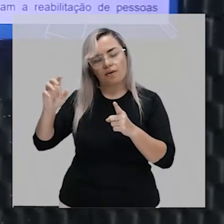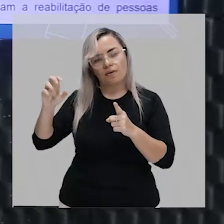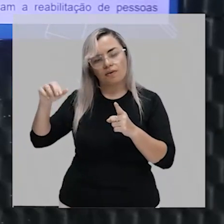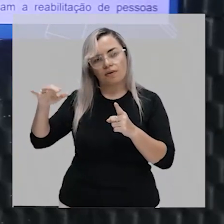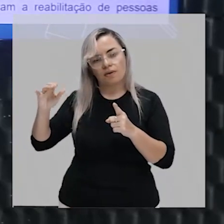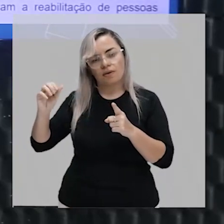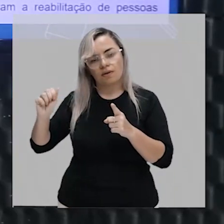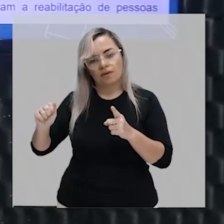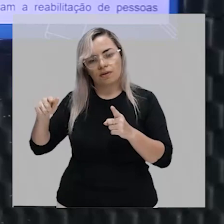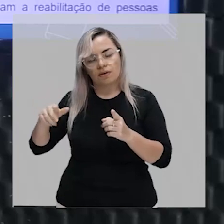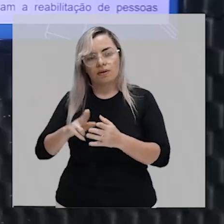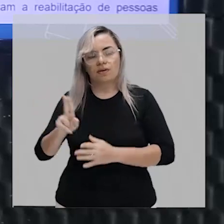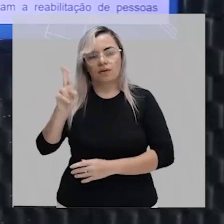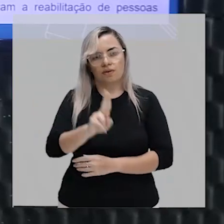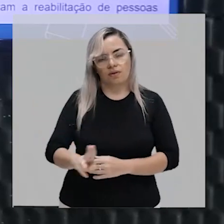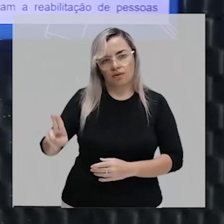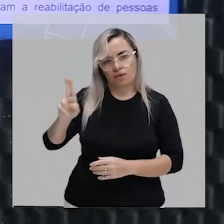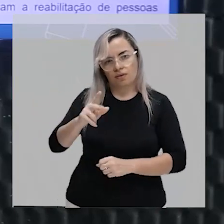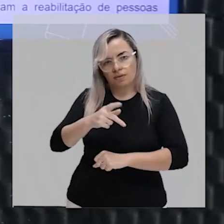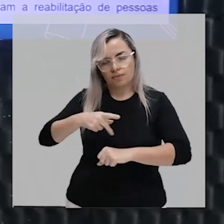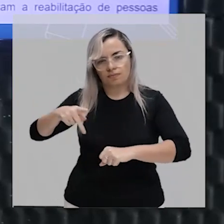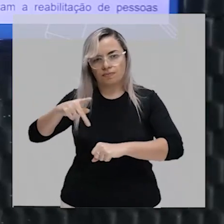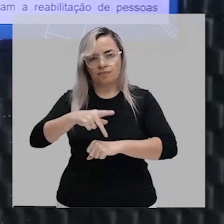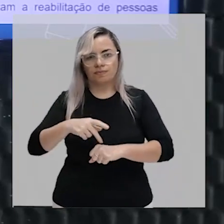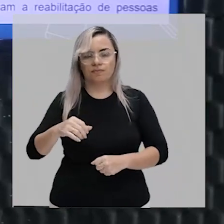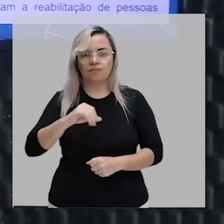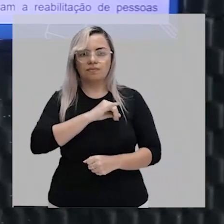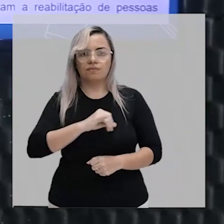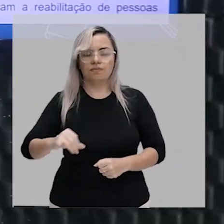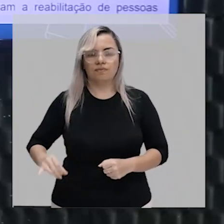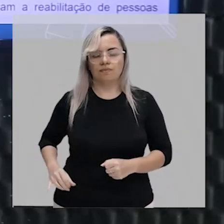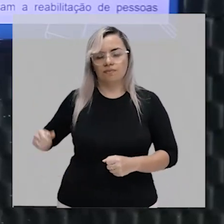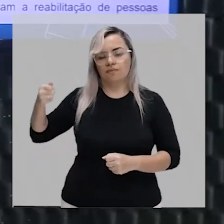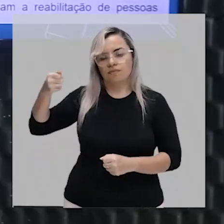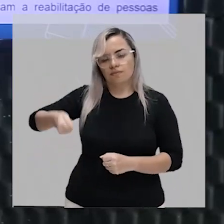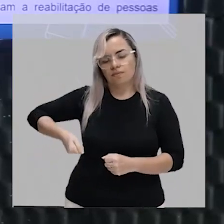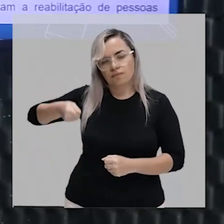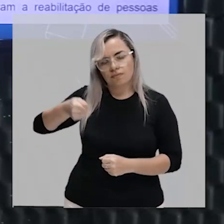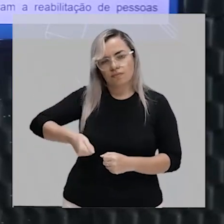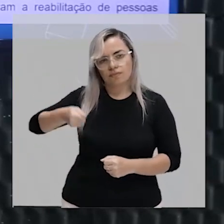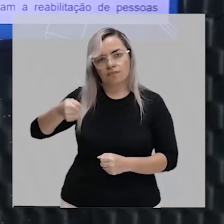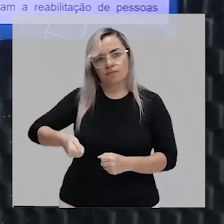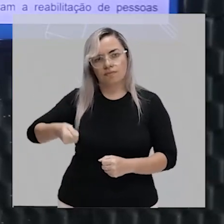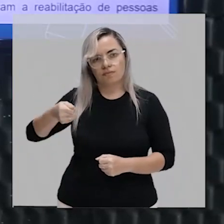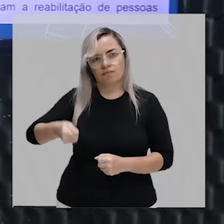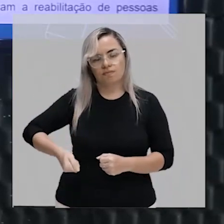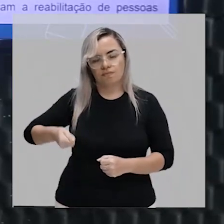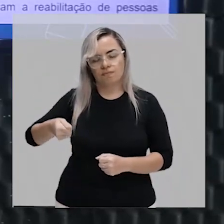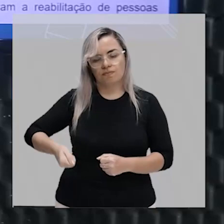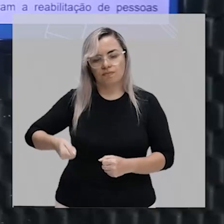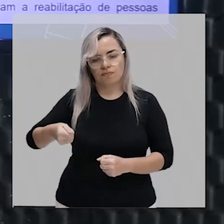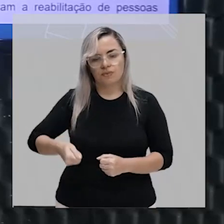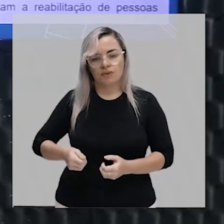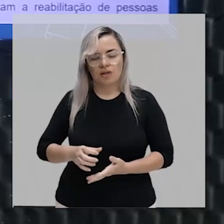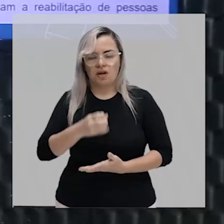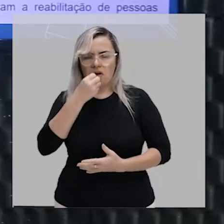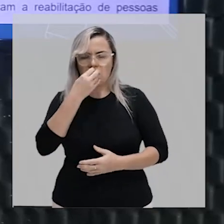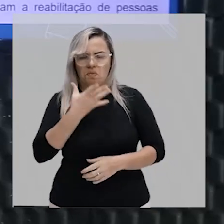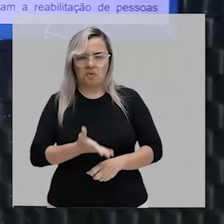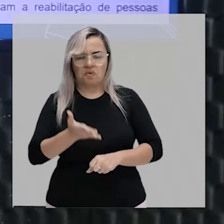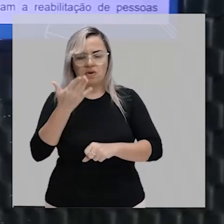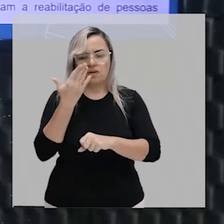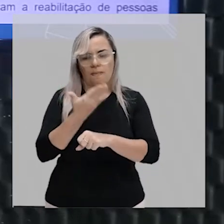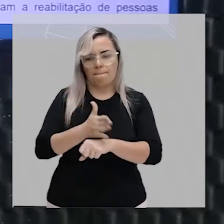utilizada pelos países imperialistas como uma forma de quê? De impor as boas